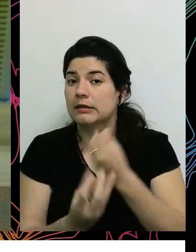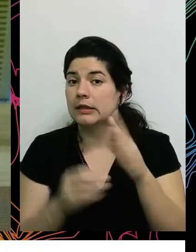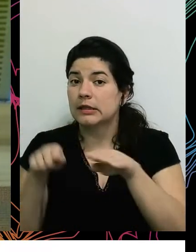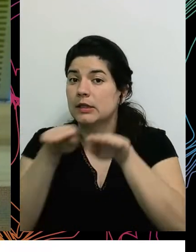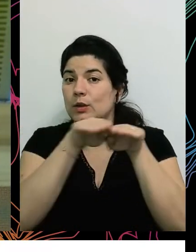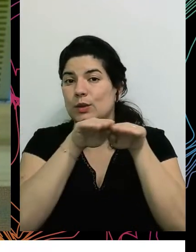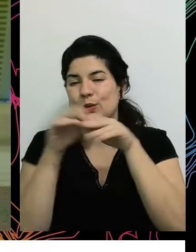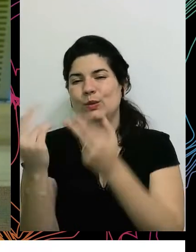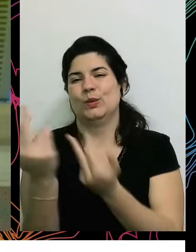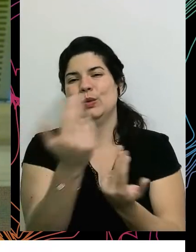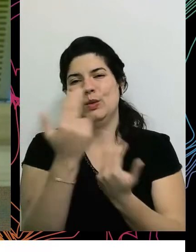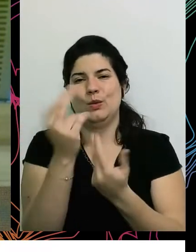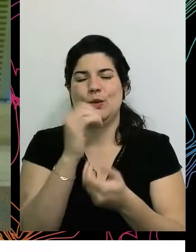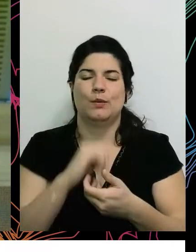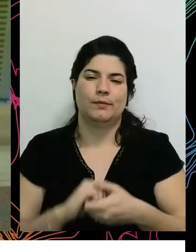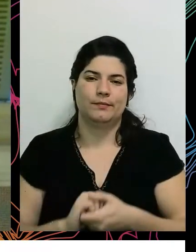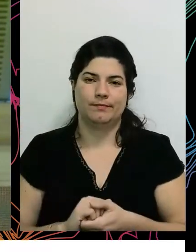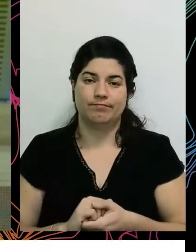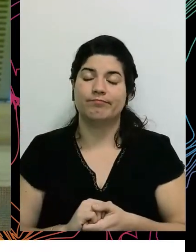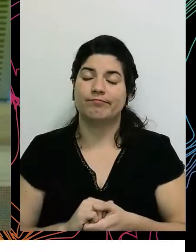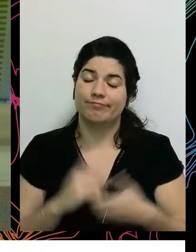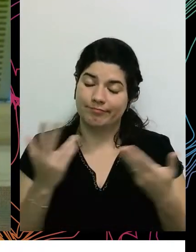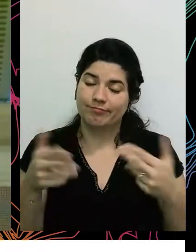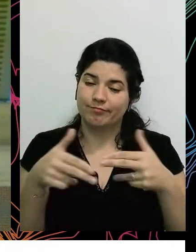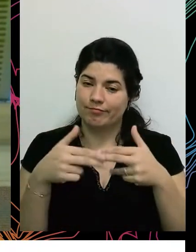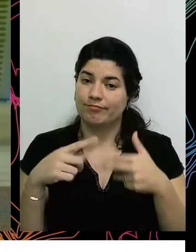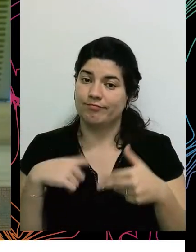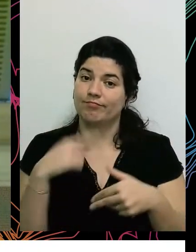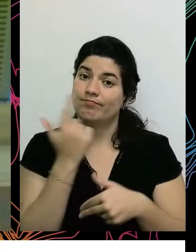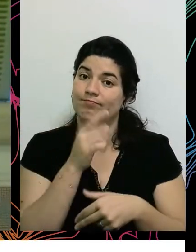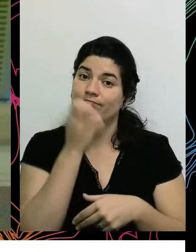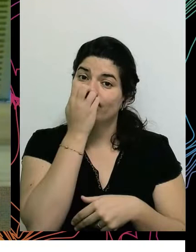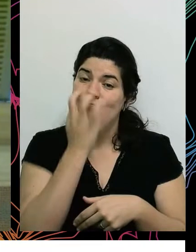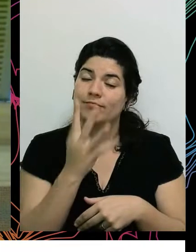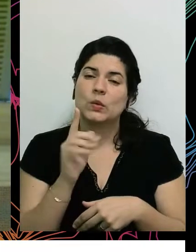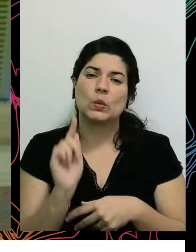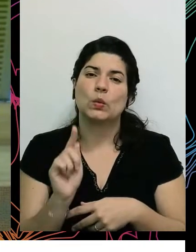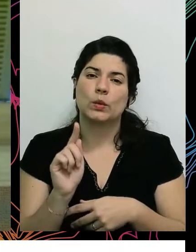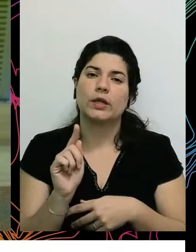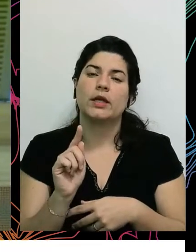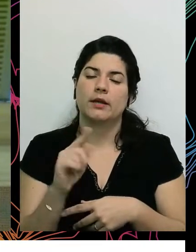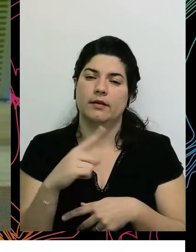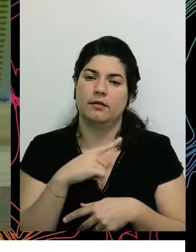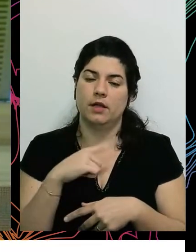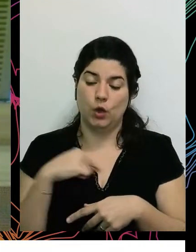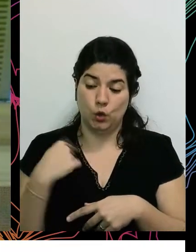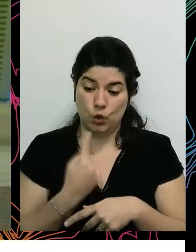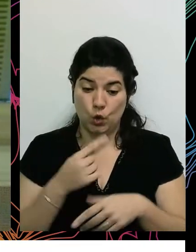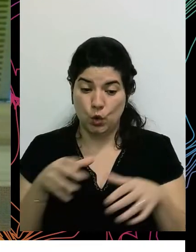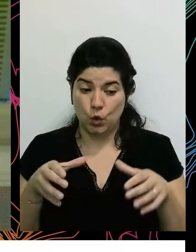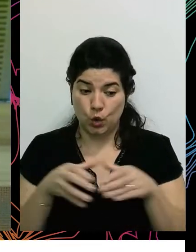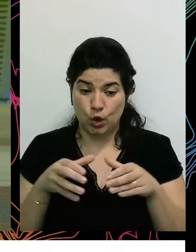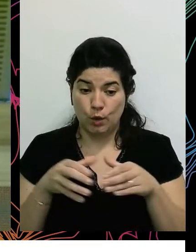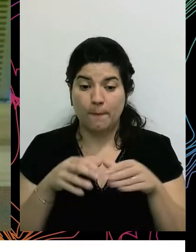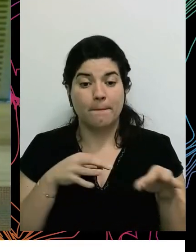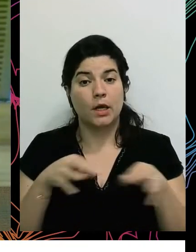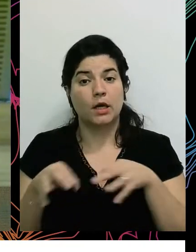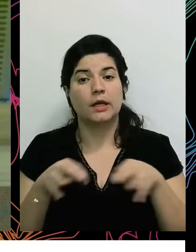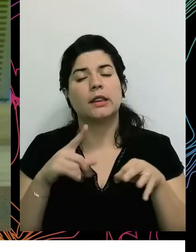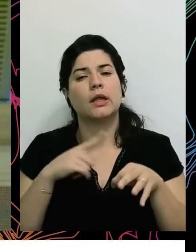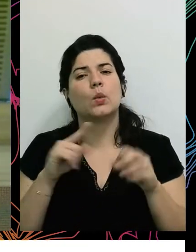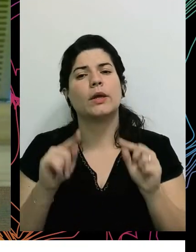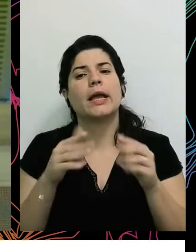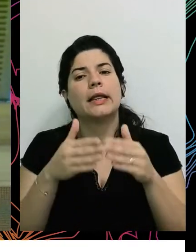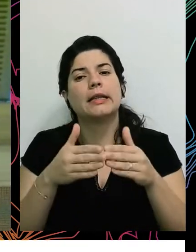uma coisa que está tendo muito sucesso é o que a gente chama licença parental